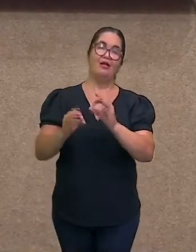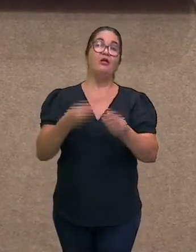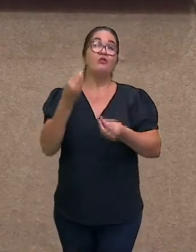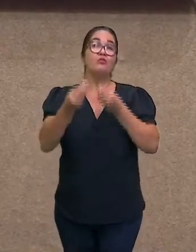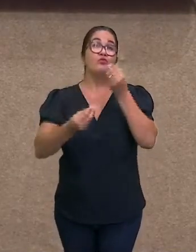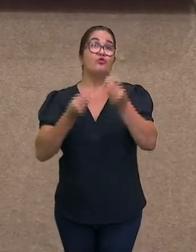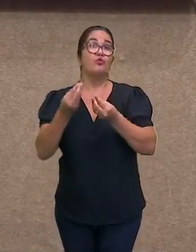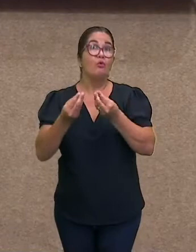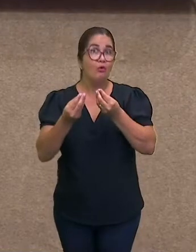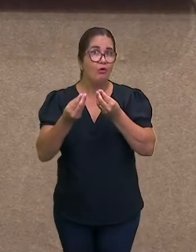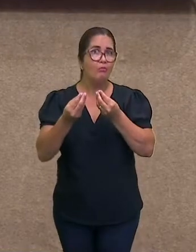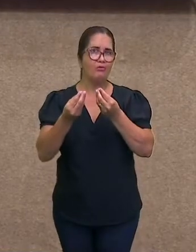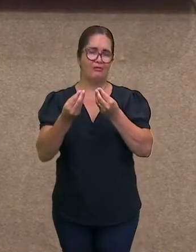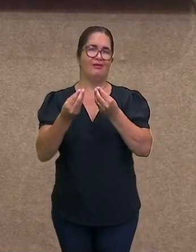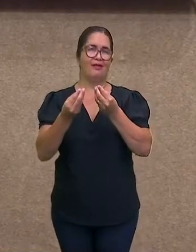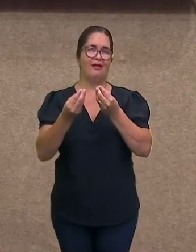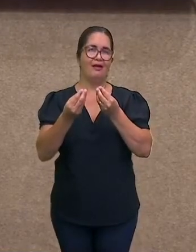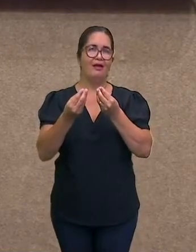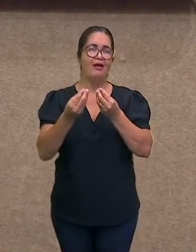do soberano.